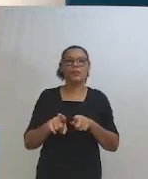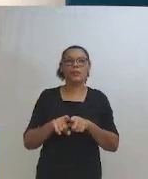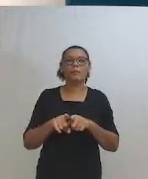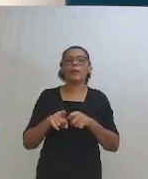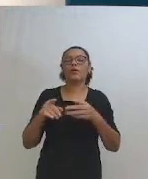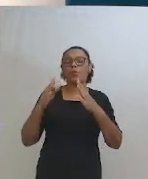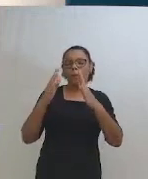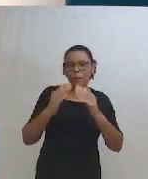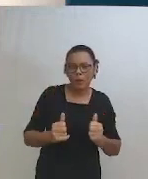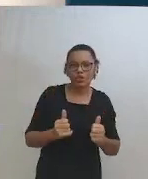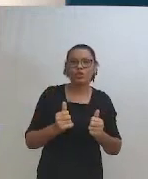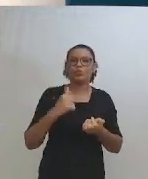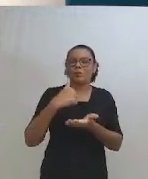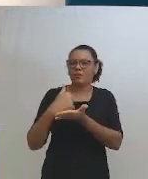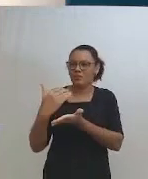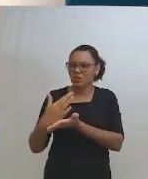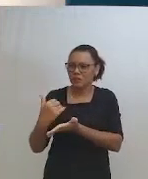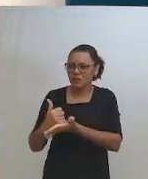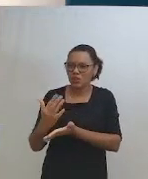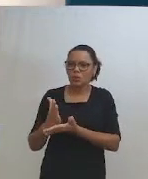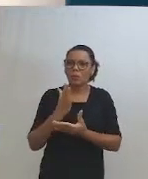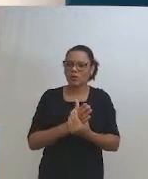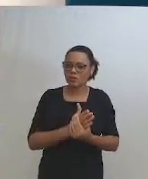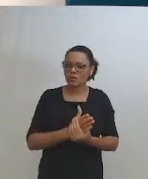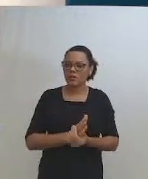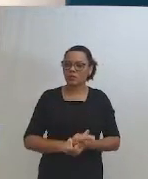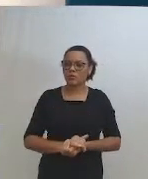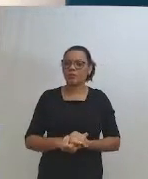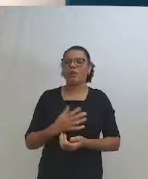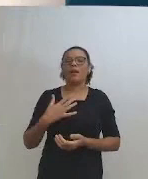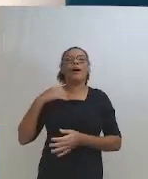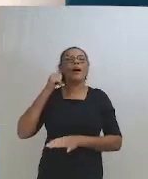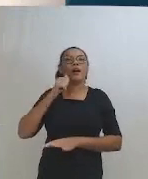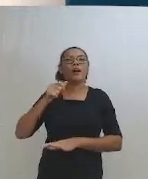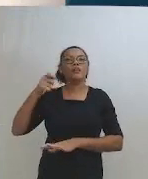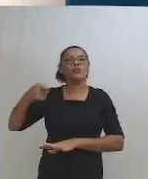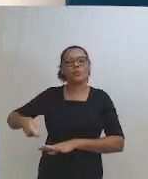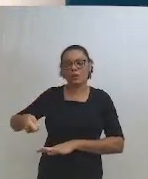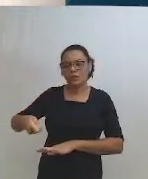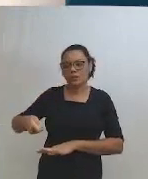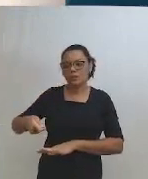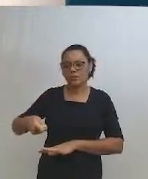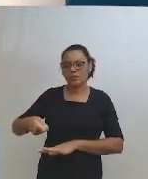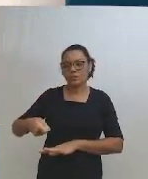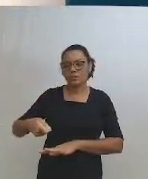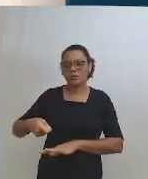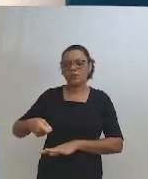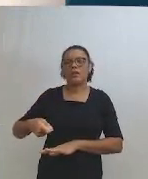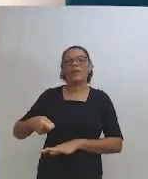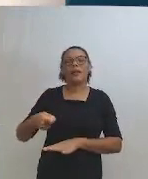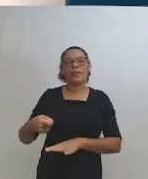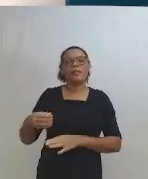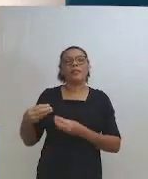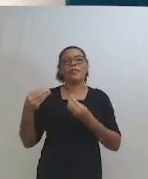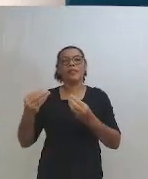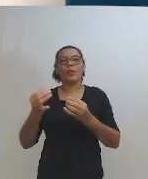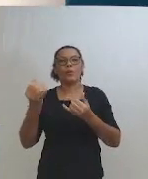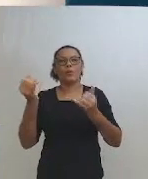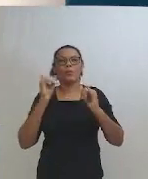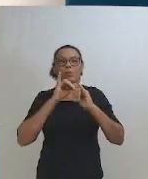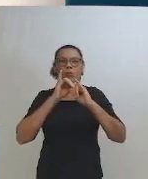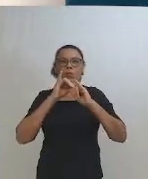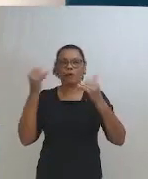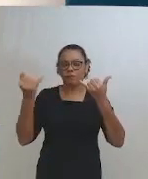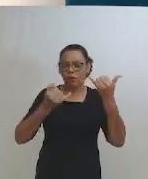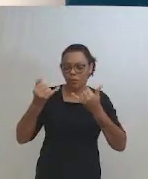foi negado. A juíza, prestando informações, coloca, e o que